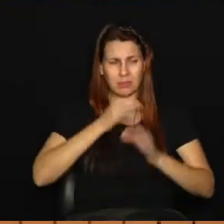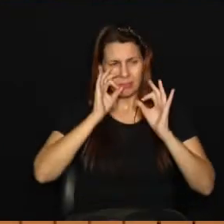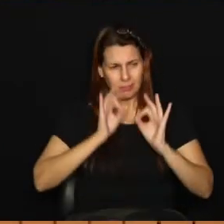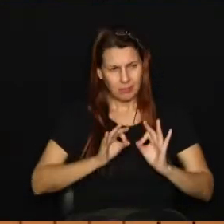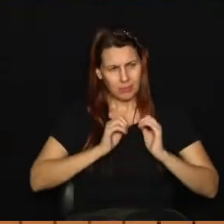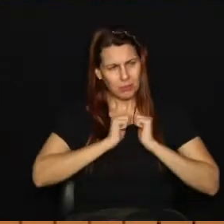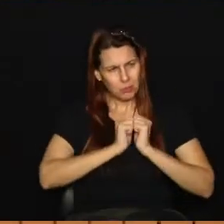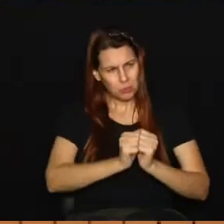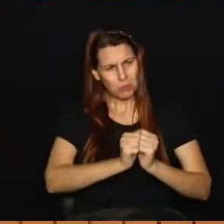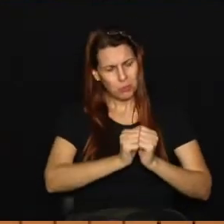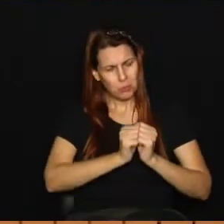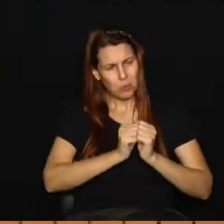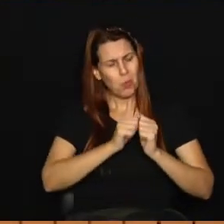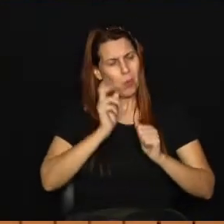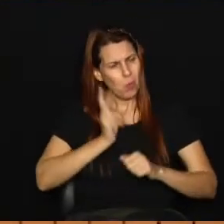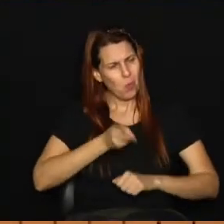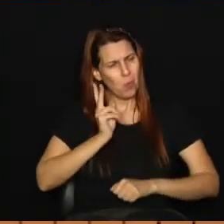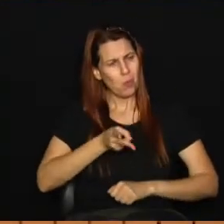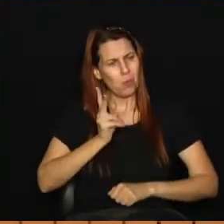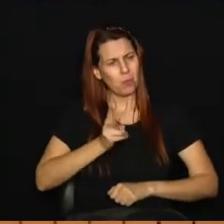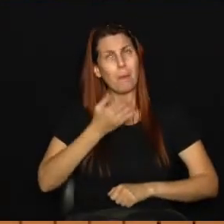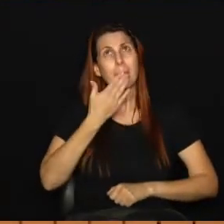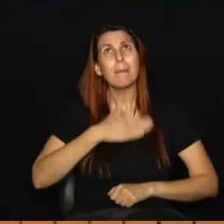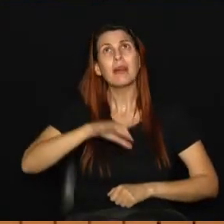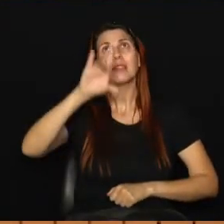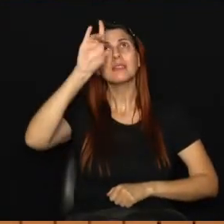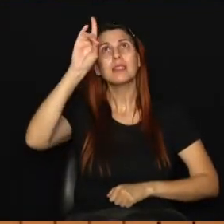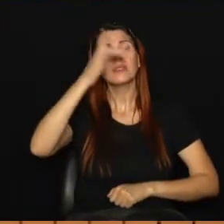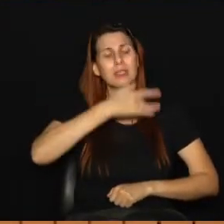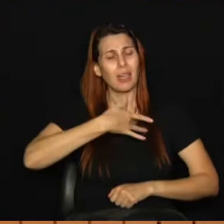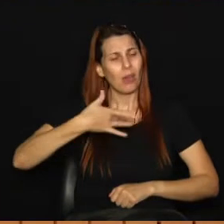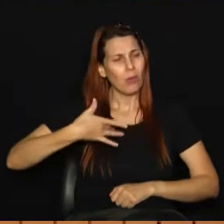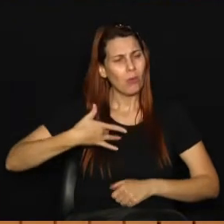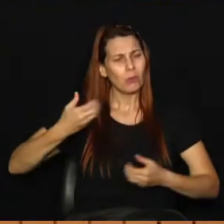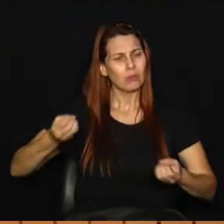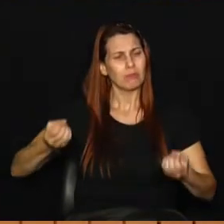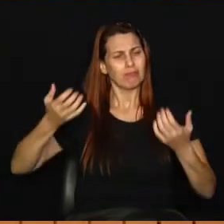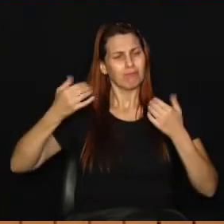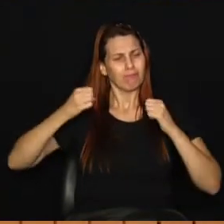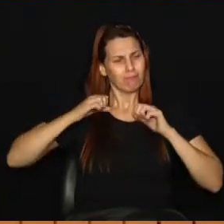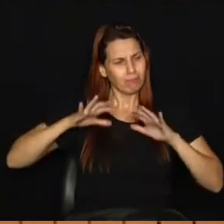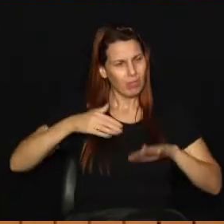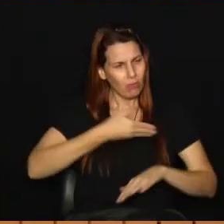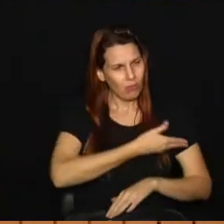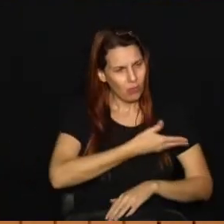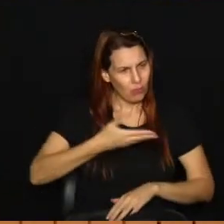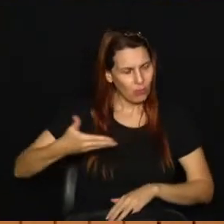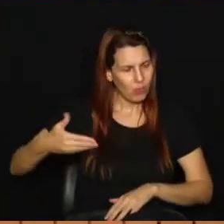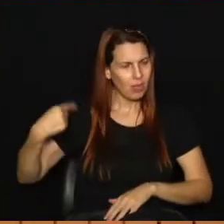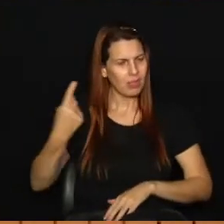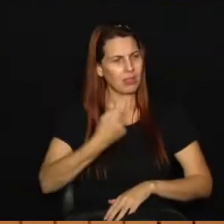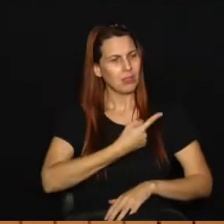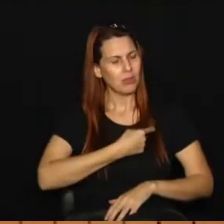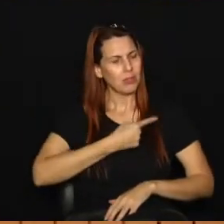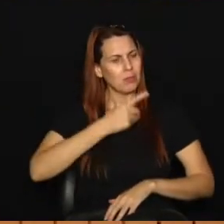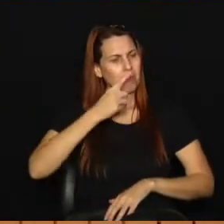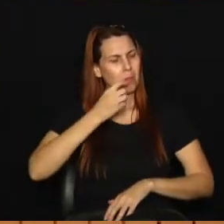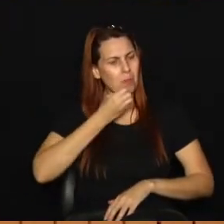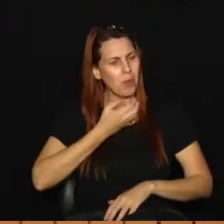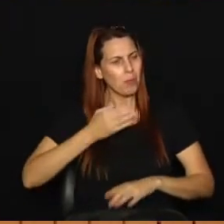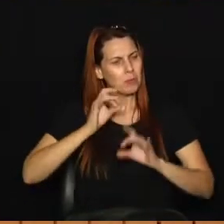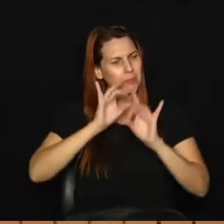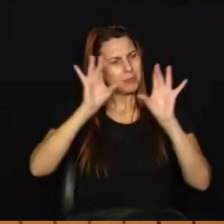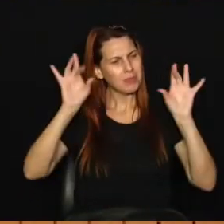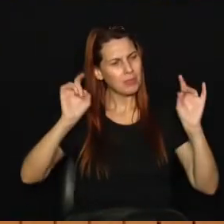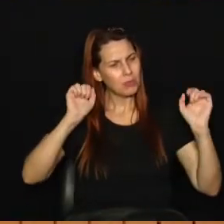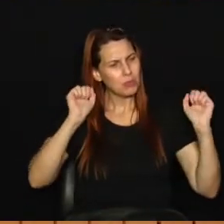caminhar. Peço a Deus que dê saúde a todos nós, que continue a nos proporcionar bons momentos juntos. Deus